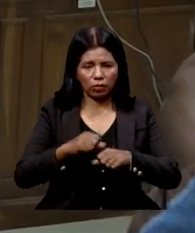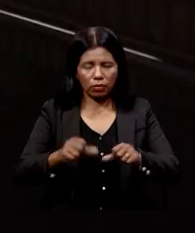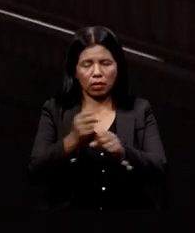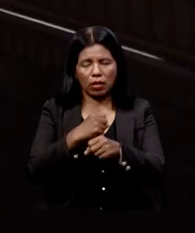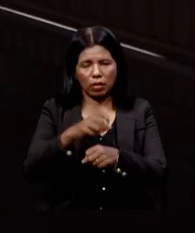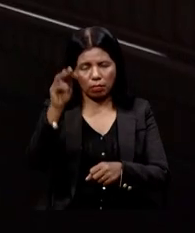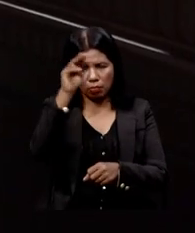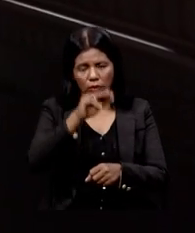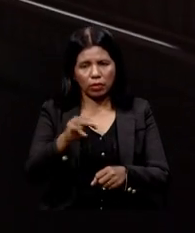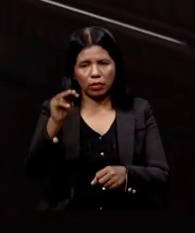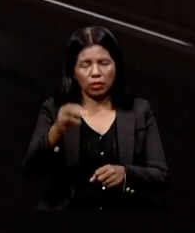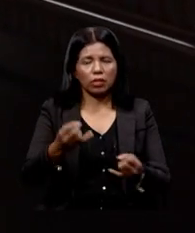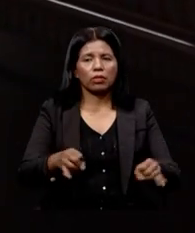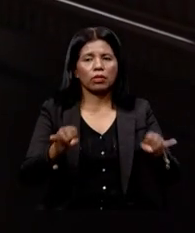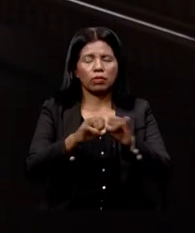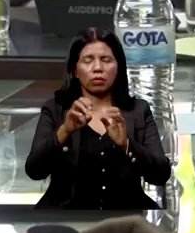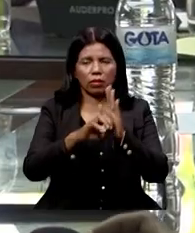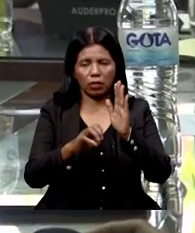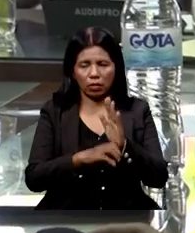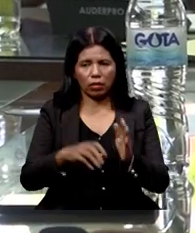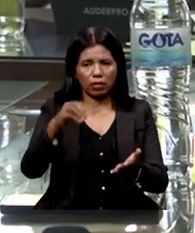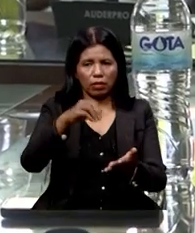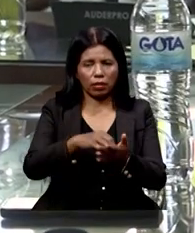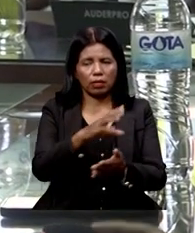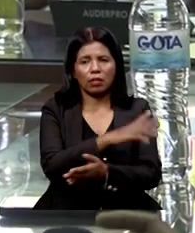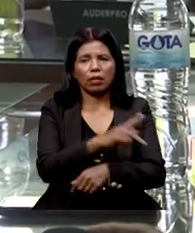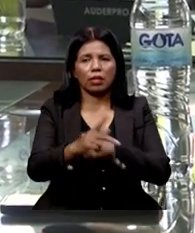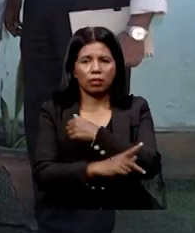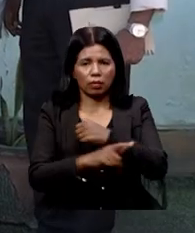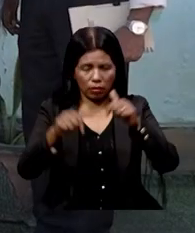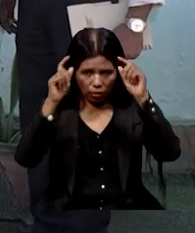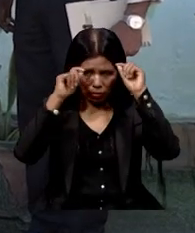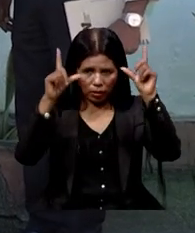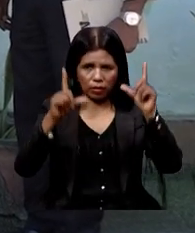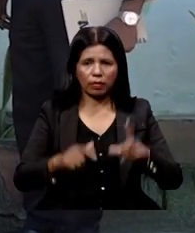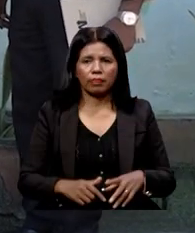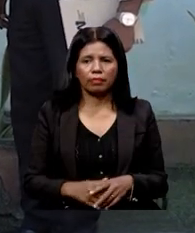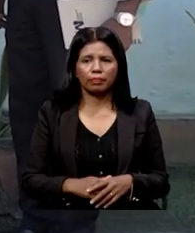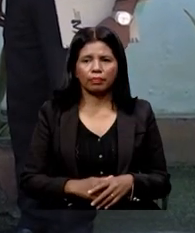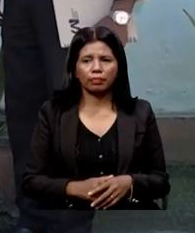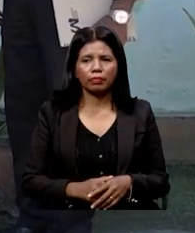ba Instituto Estado Unien a tu prevê no combate à corrupção no Timor Leste. José Mendes, Mário Ferreira, GMN.